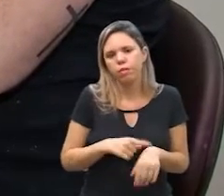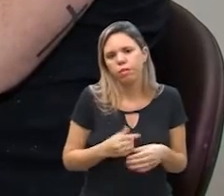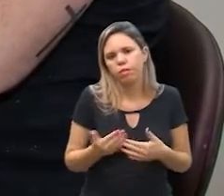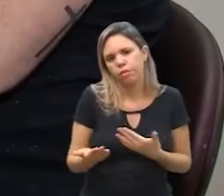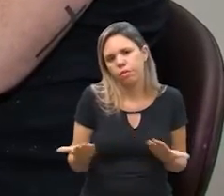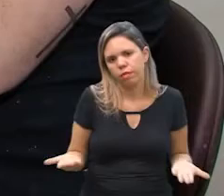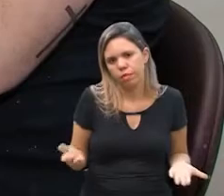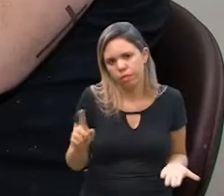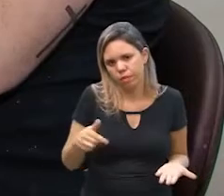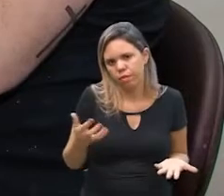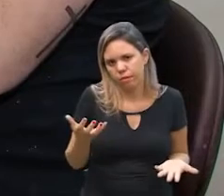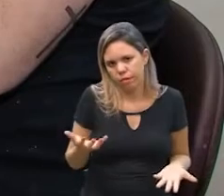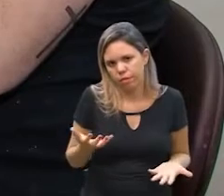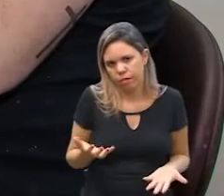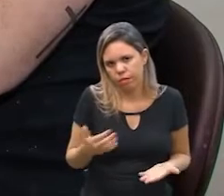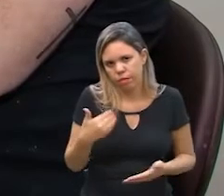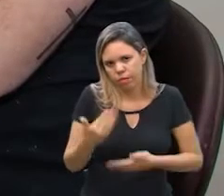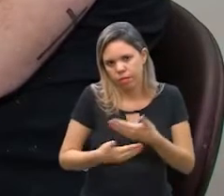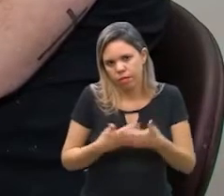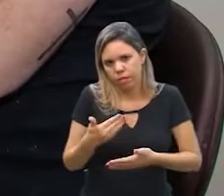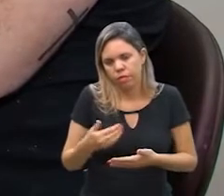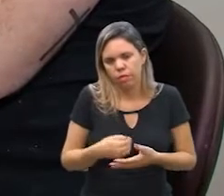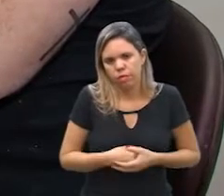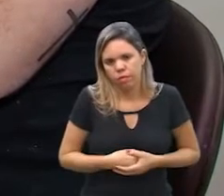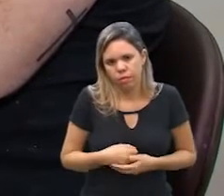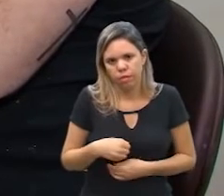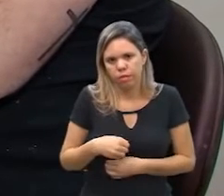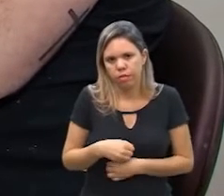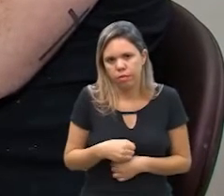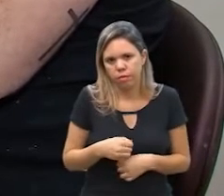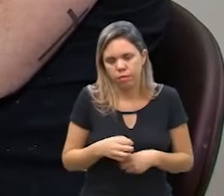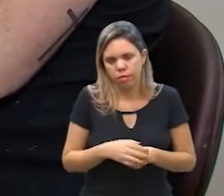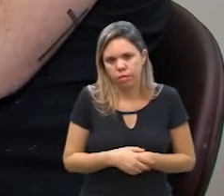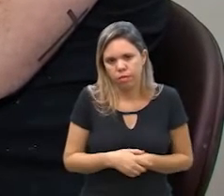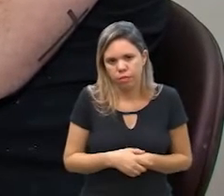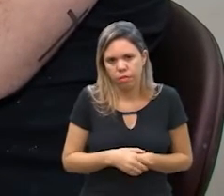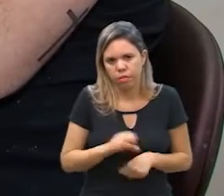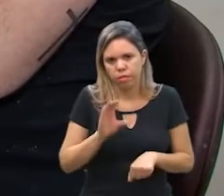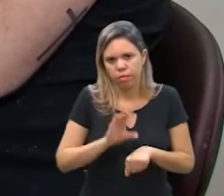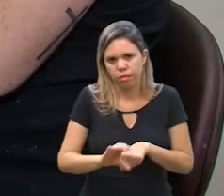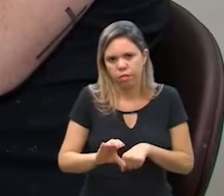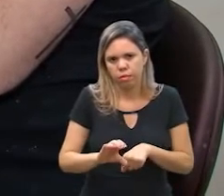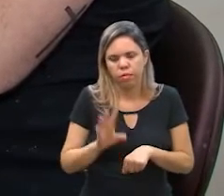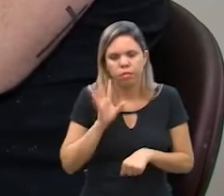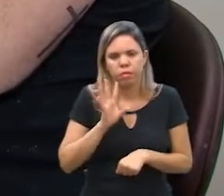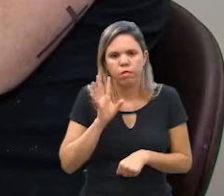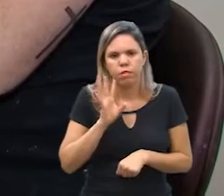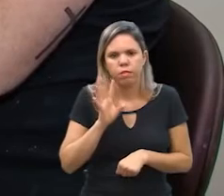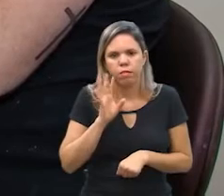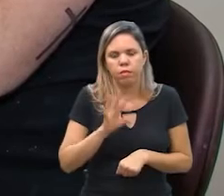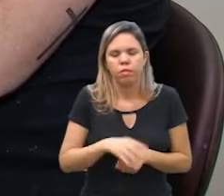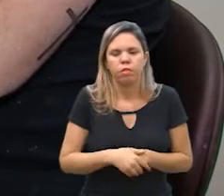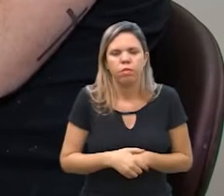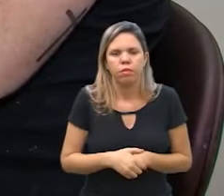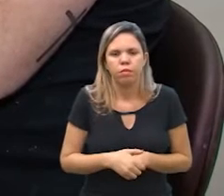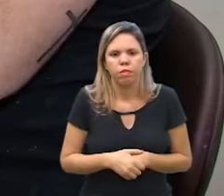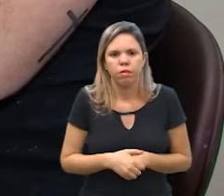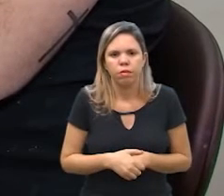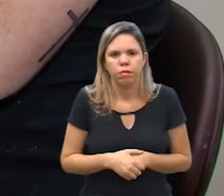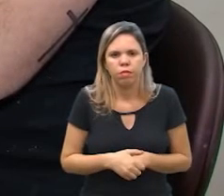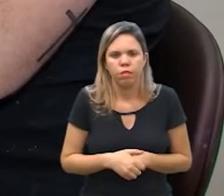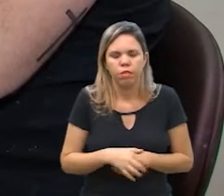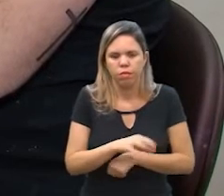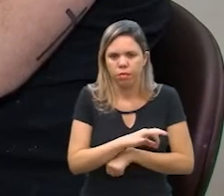fala, poxa, é isso que eu quero. A rotina é puxada. É um curso muito bacana, é um curso muito legal. E a rotina